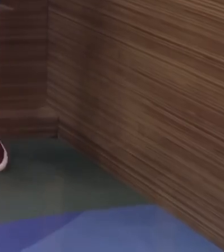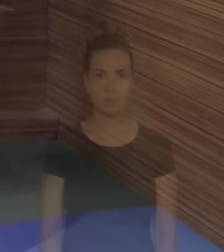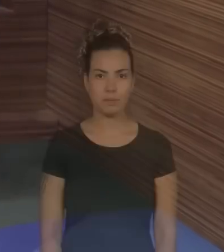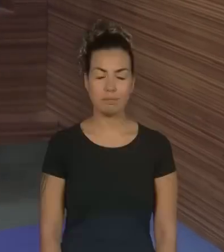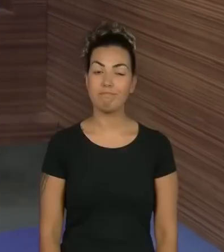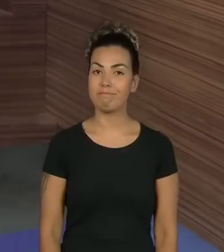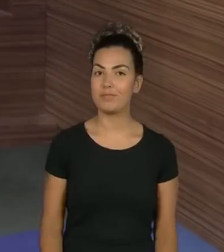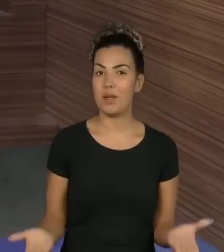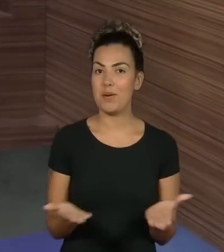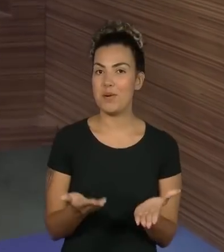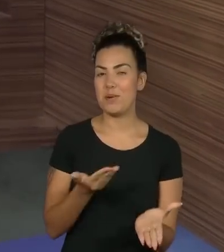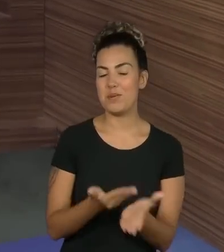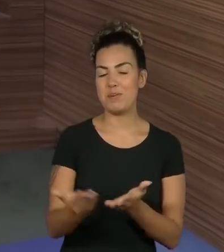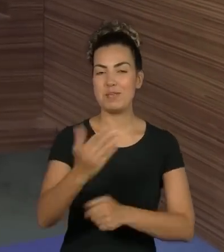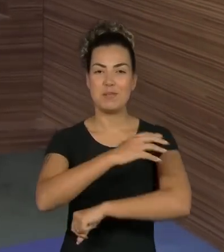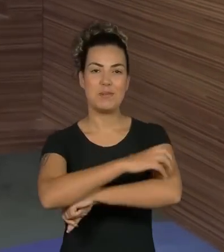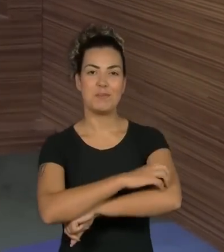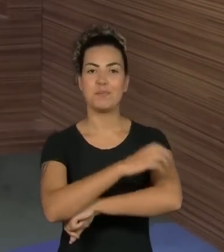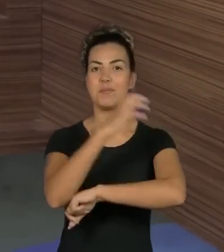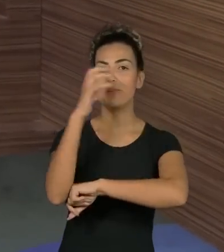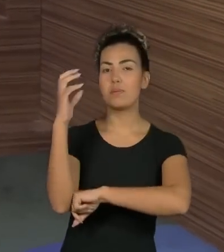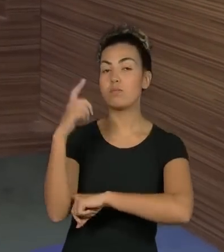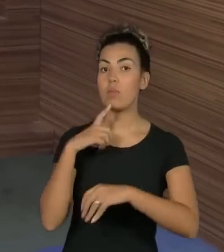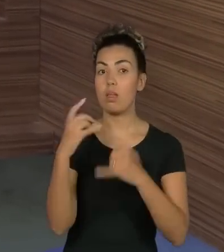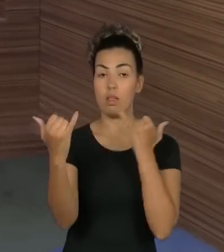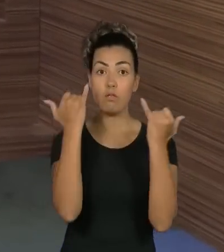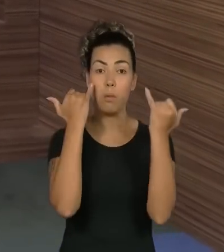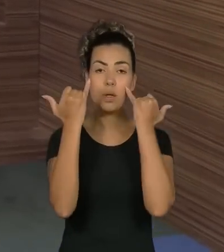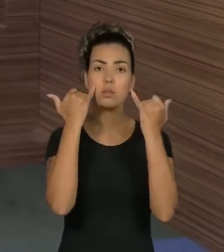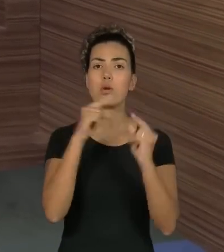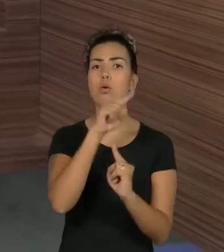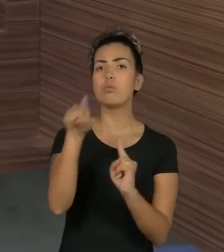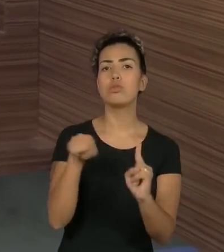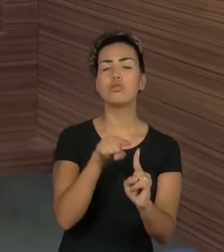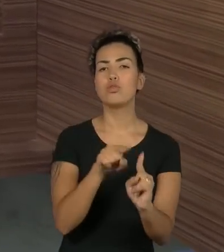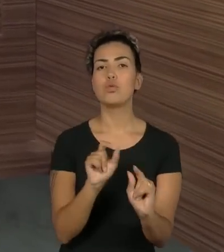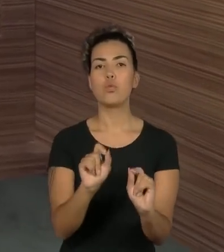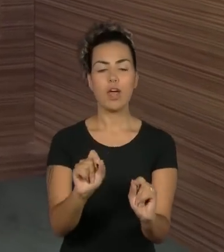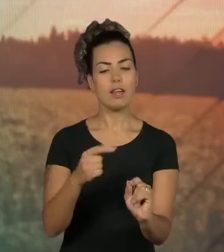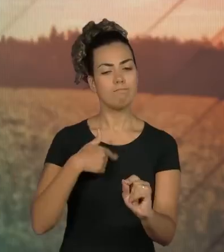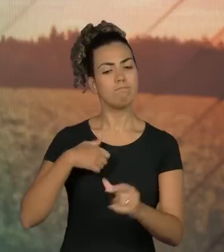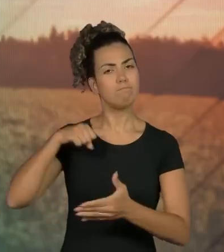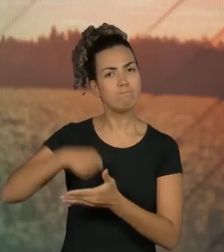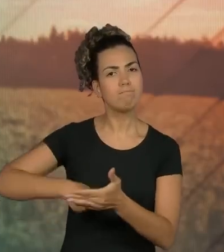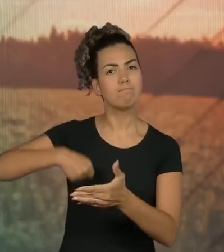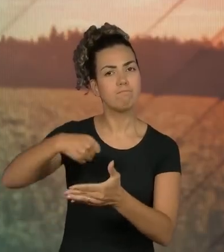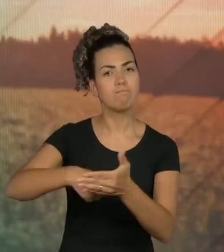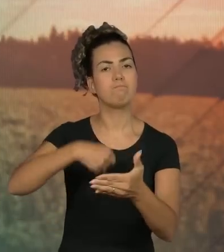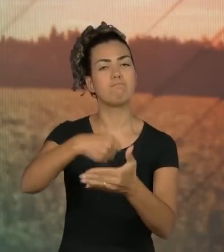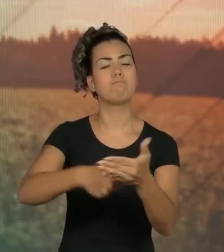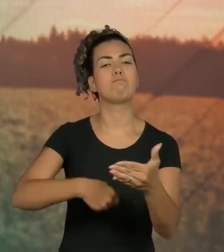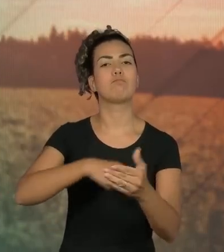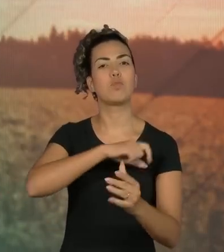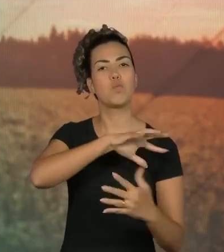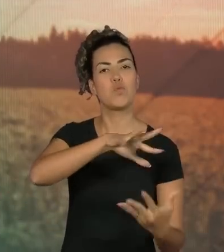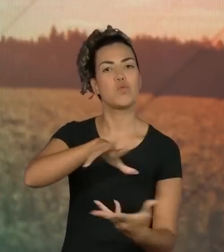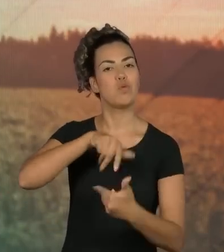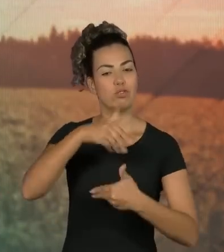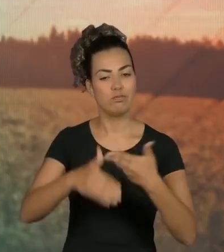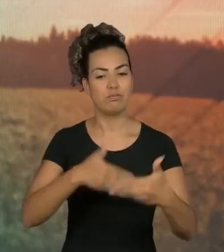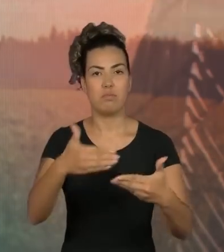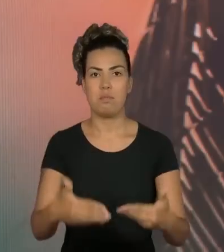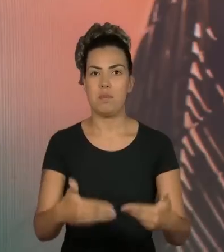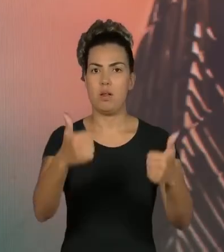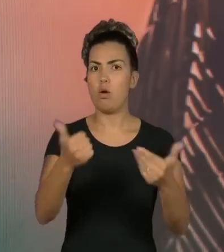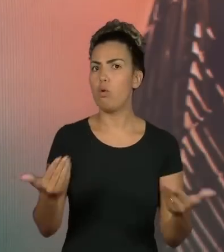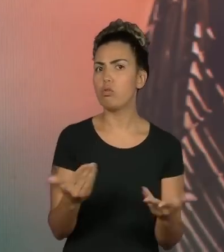Está no ar o Repórter Eco, com informações que contribuem na busca de um mundo melhor. Os temas principais: a bactéria